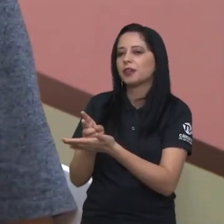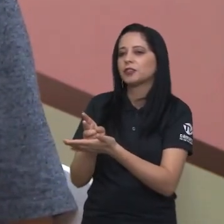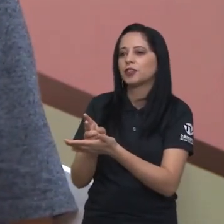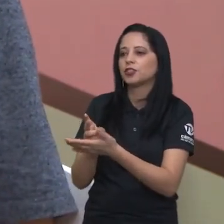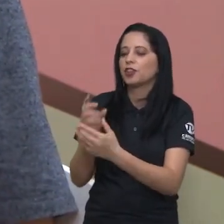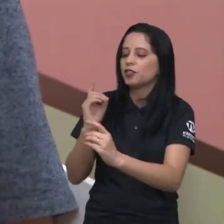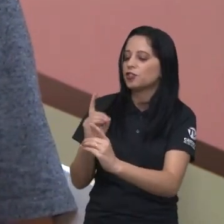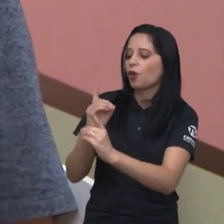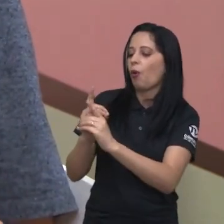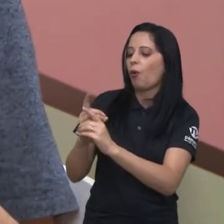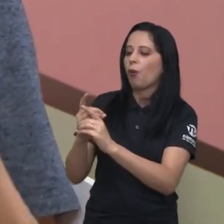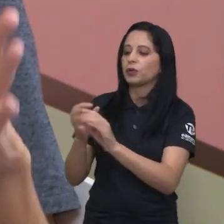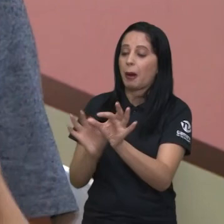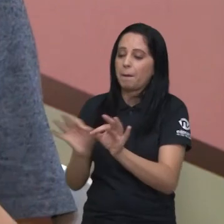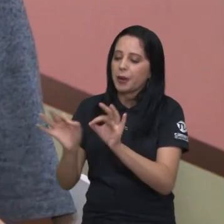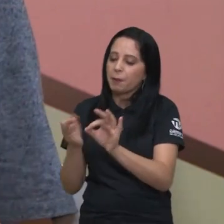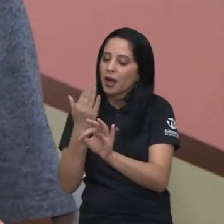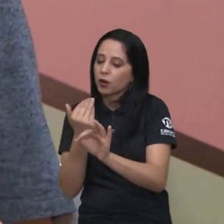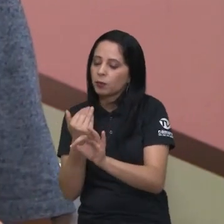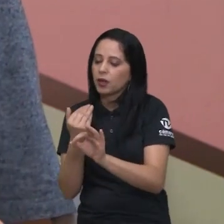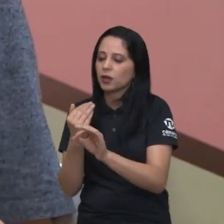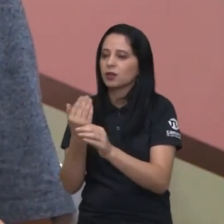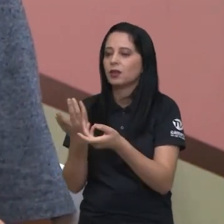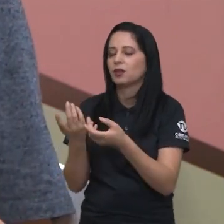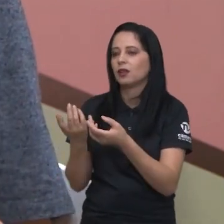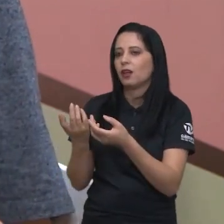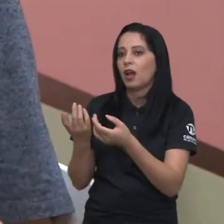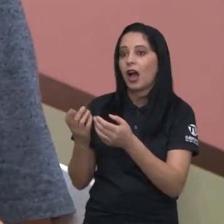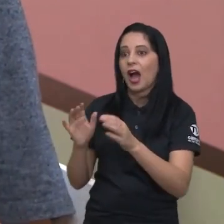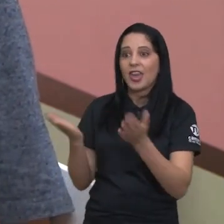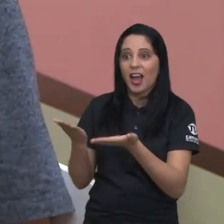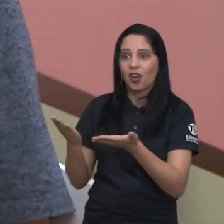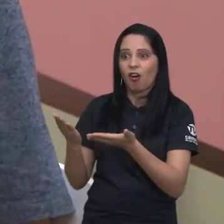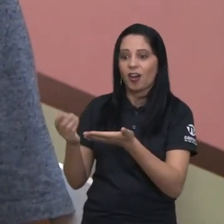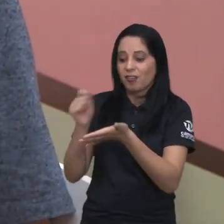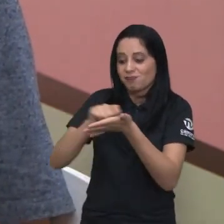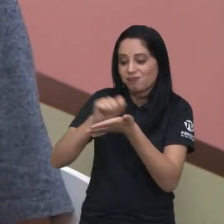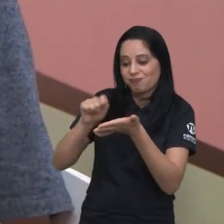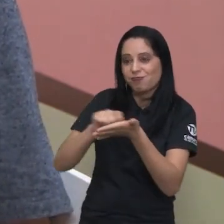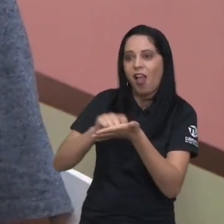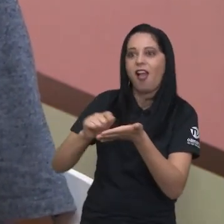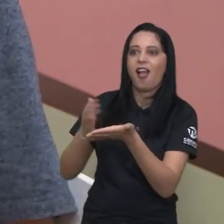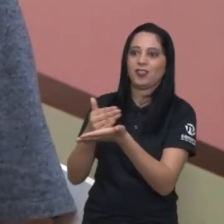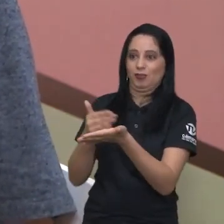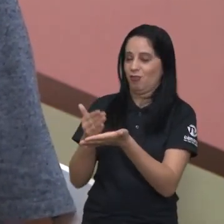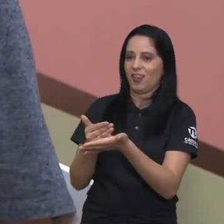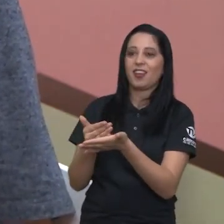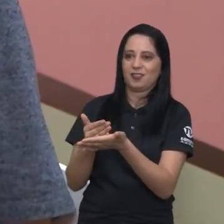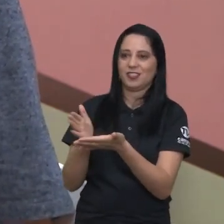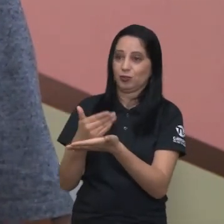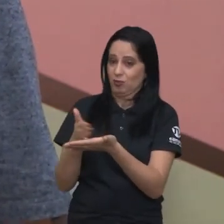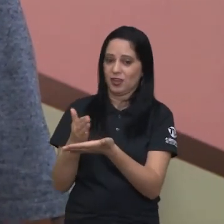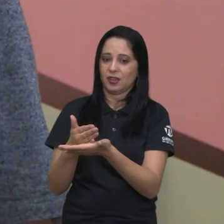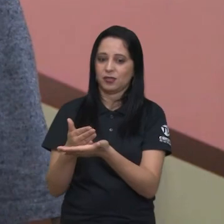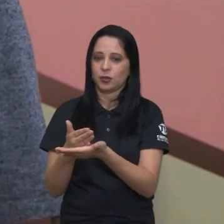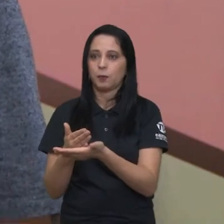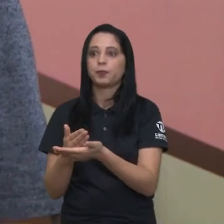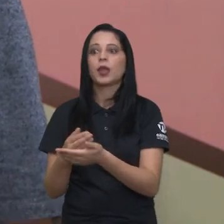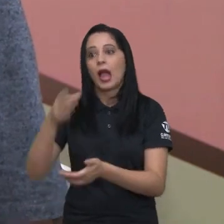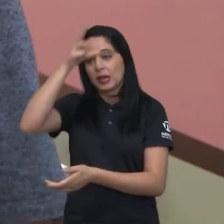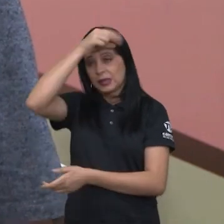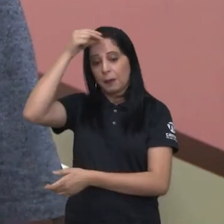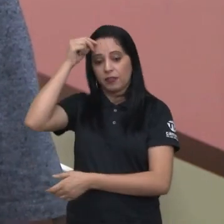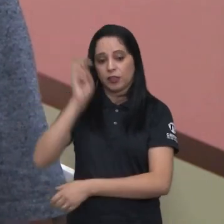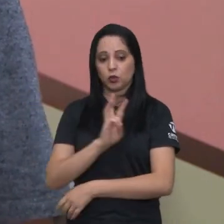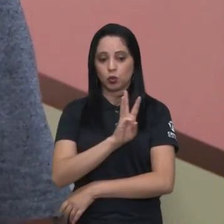gente fez, então as receitinhas que a população degustou são receitas de fácil preparo e ele está disponível no site